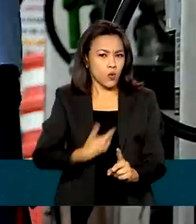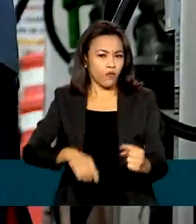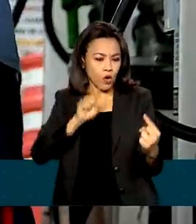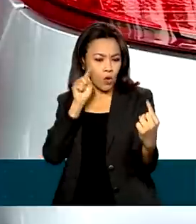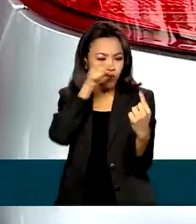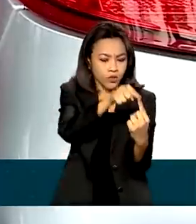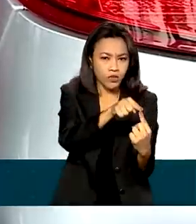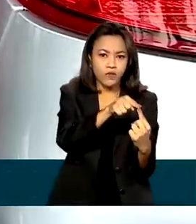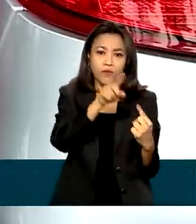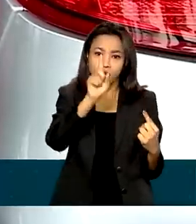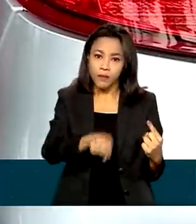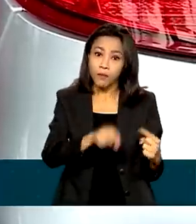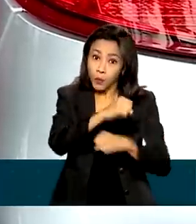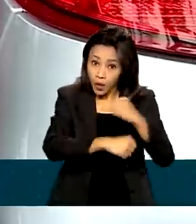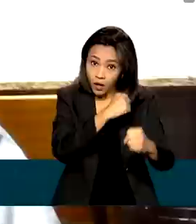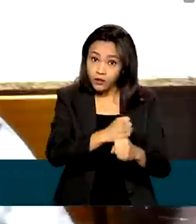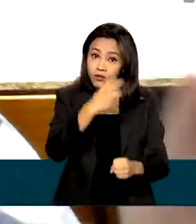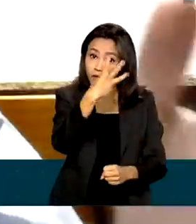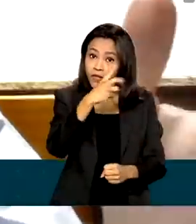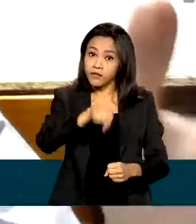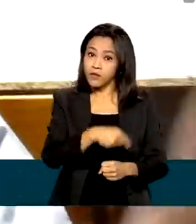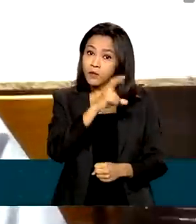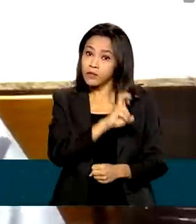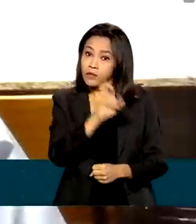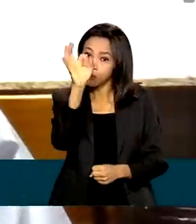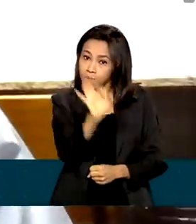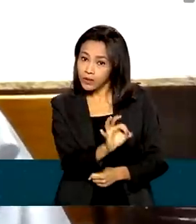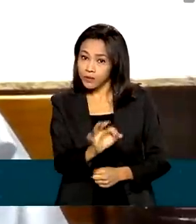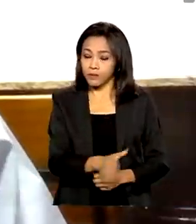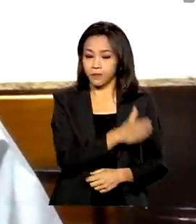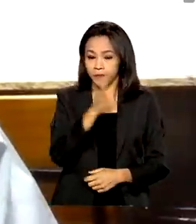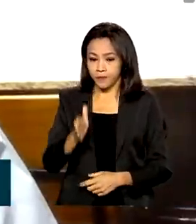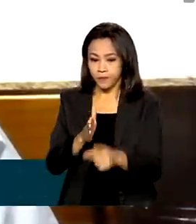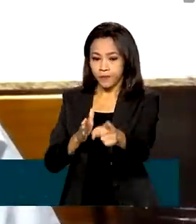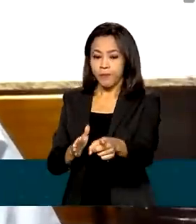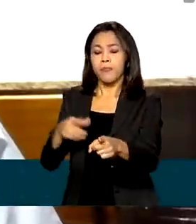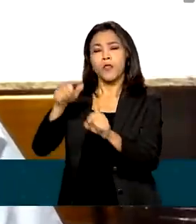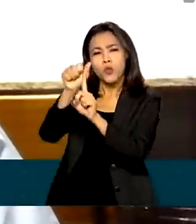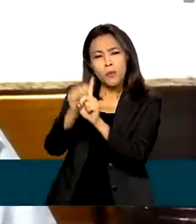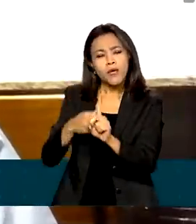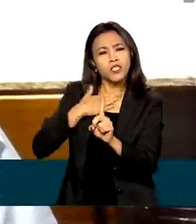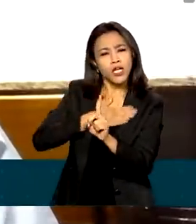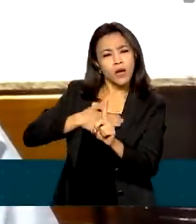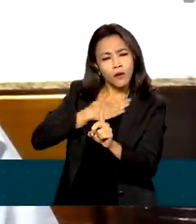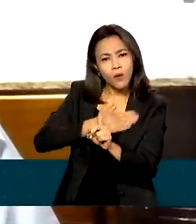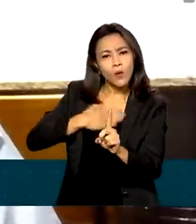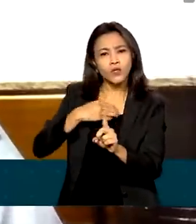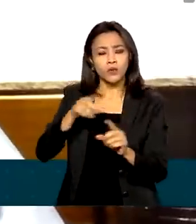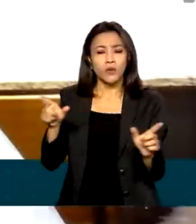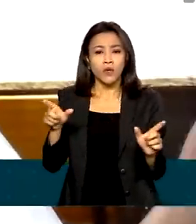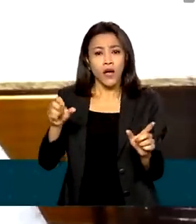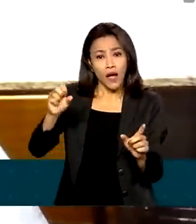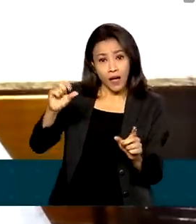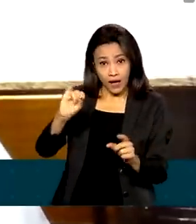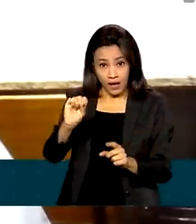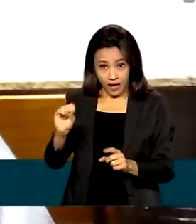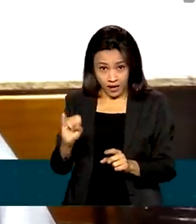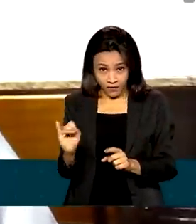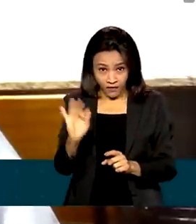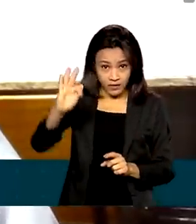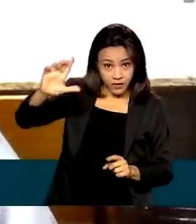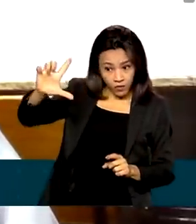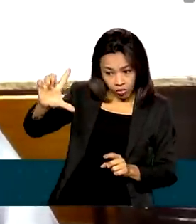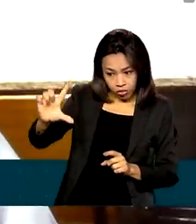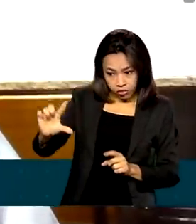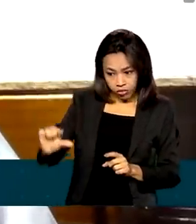de 3,5%. Com a deflação em agosto do IPCA, a meta da